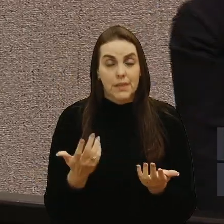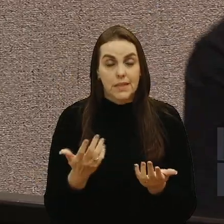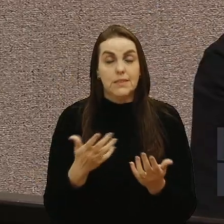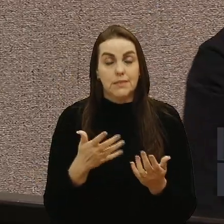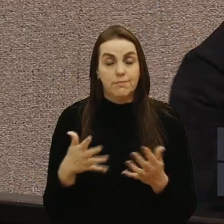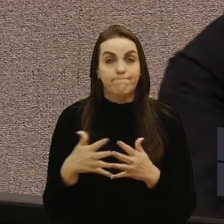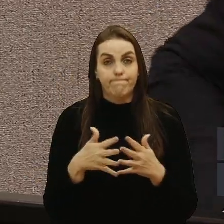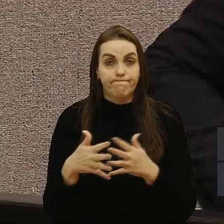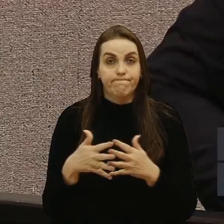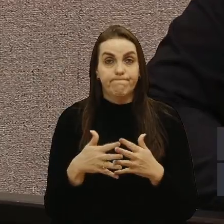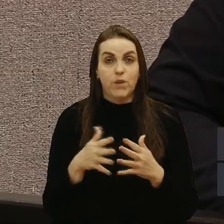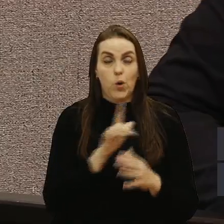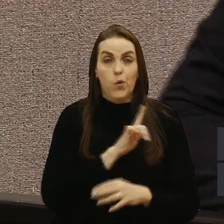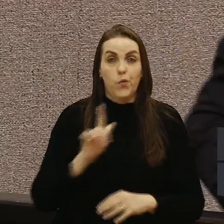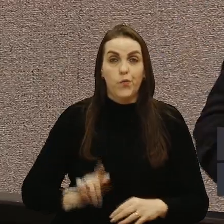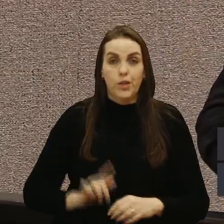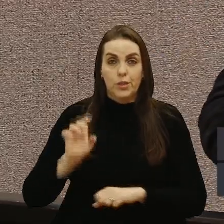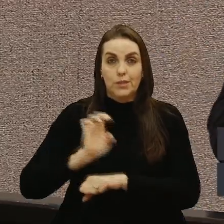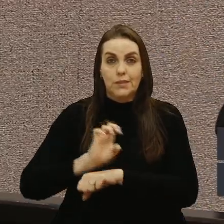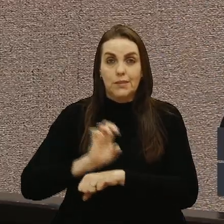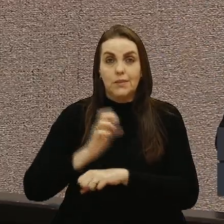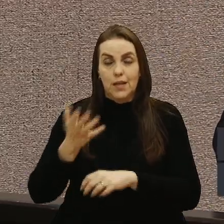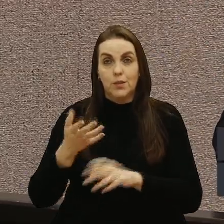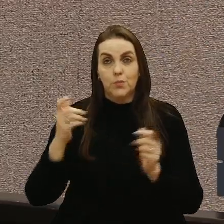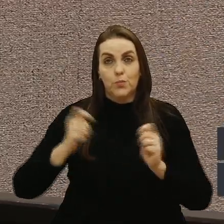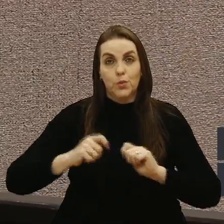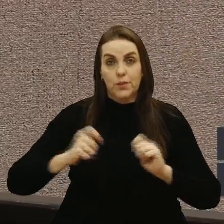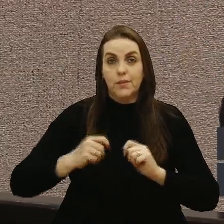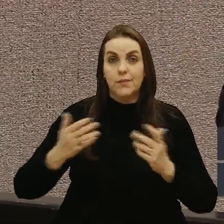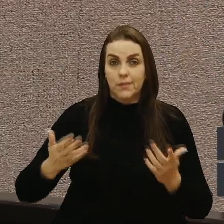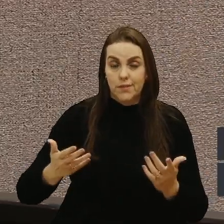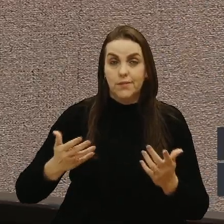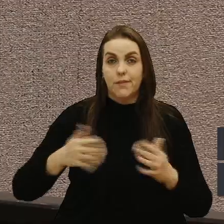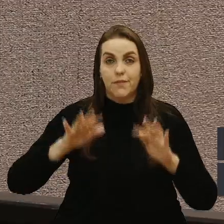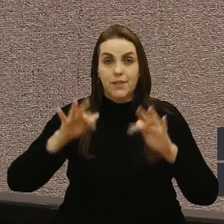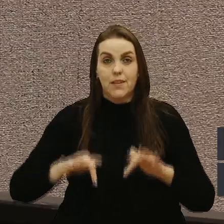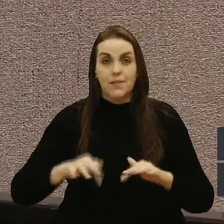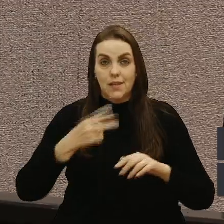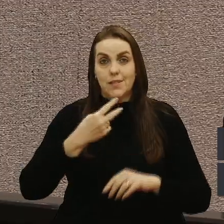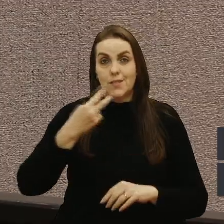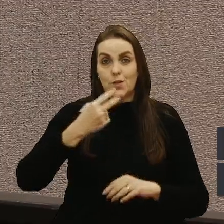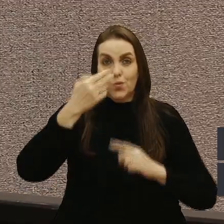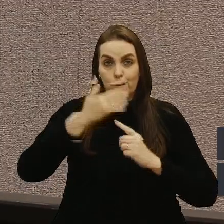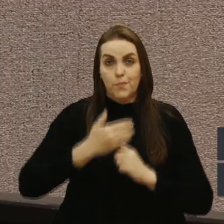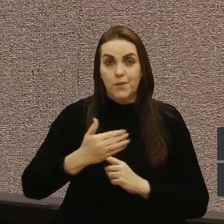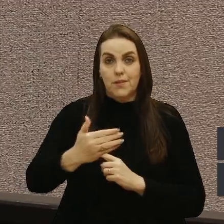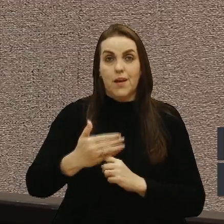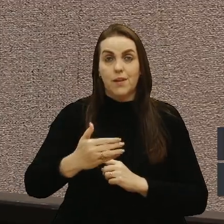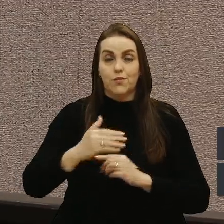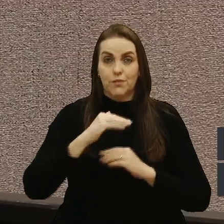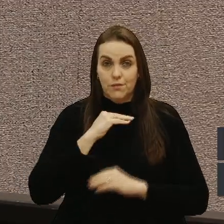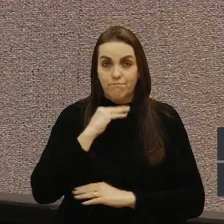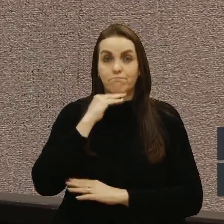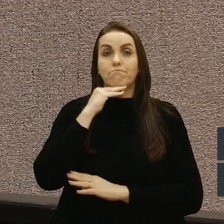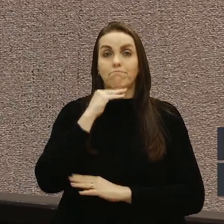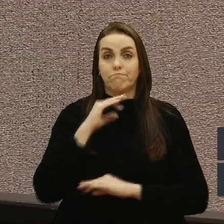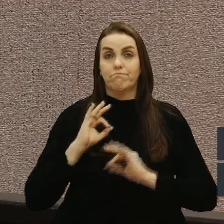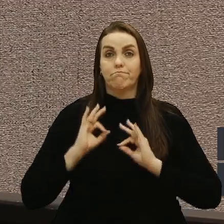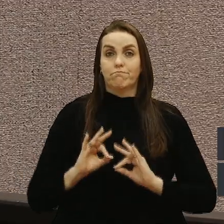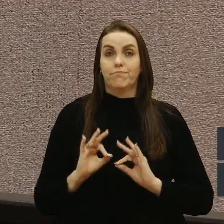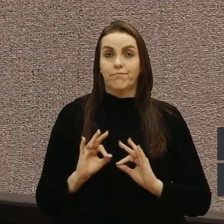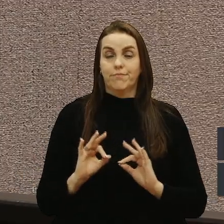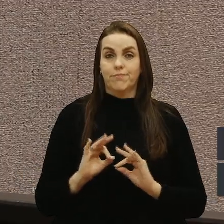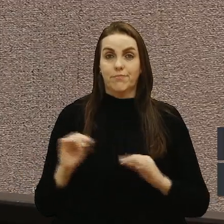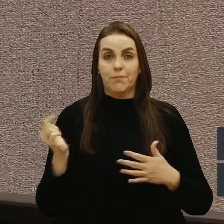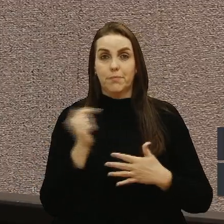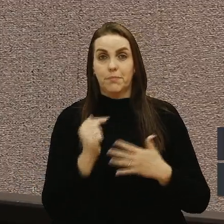do estado que poderia terminar o seu segundo mandato aí de cabeça erguida, digamos assim, em algumas medidas que adotou no